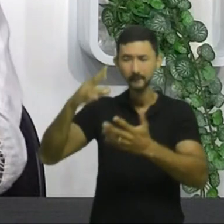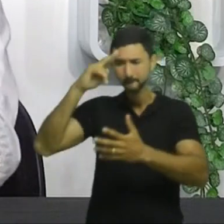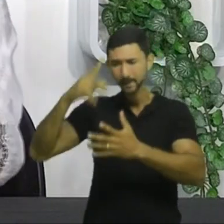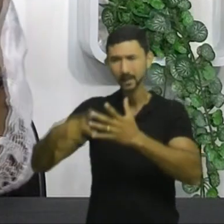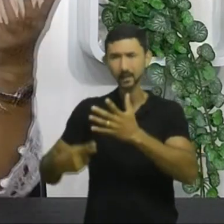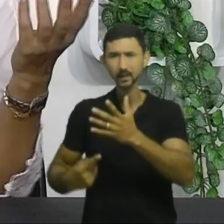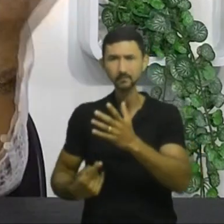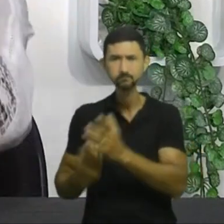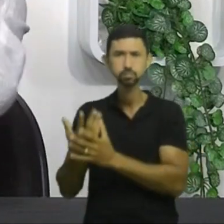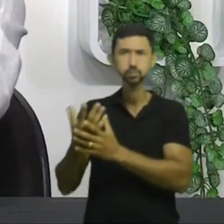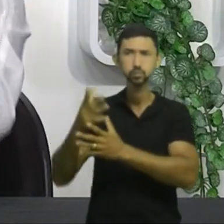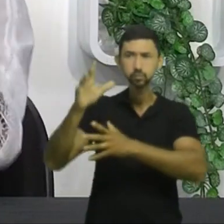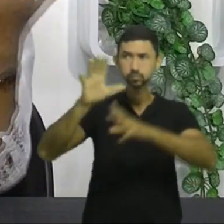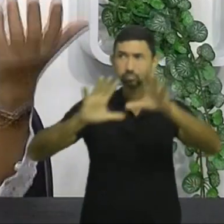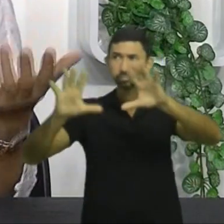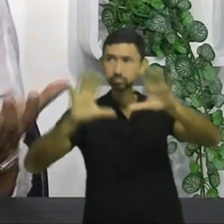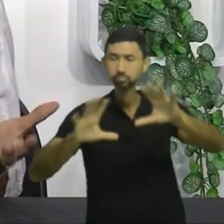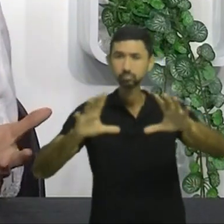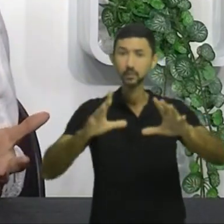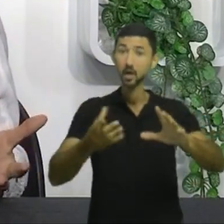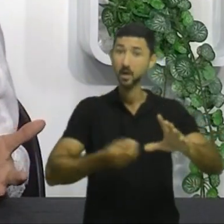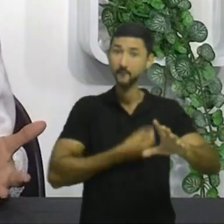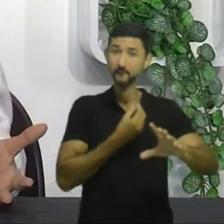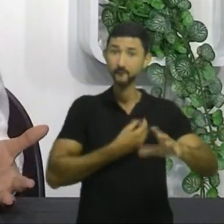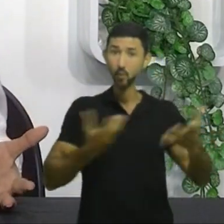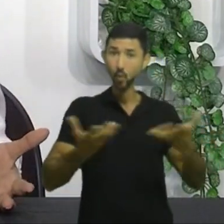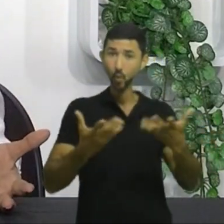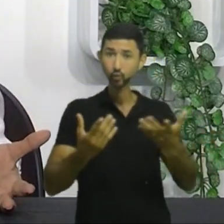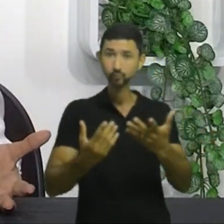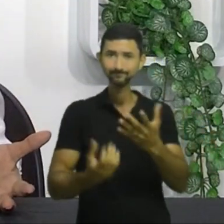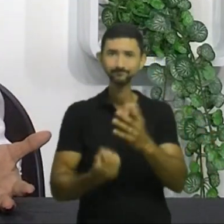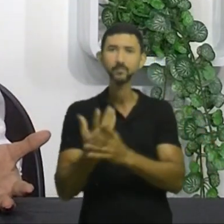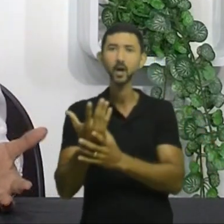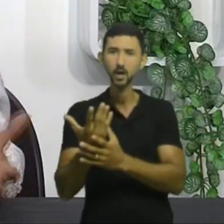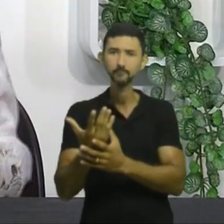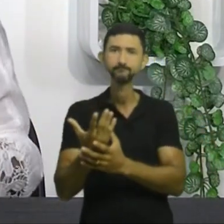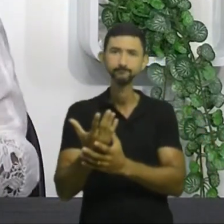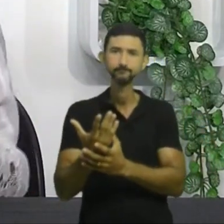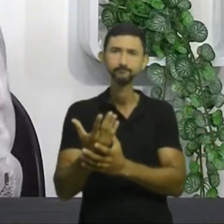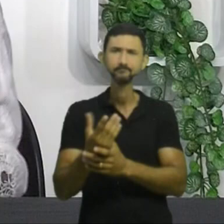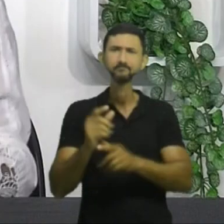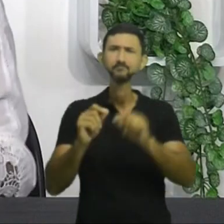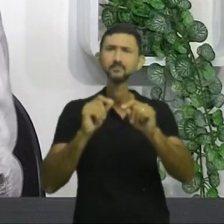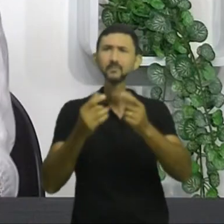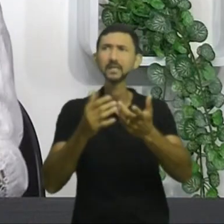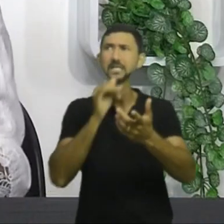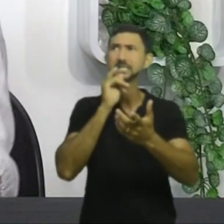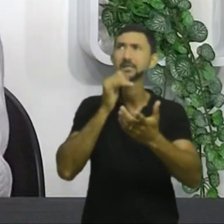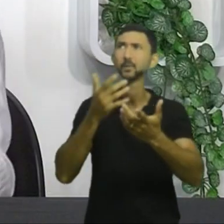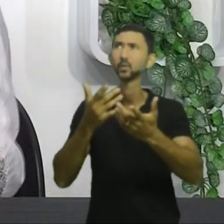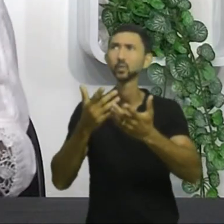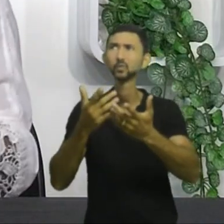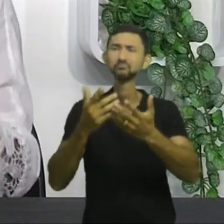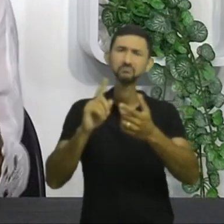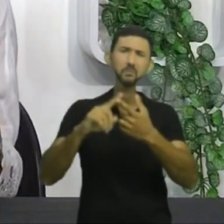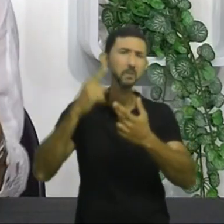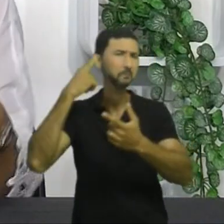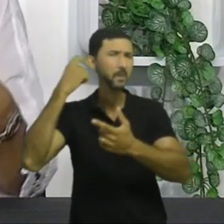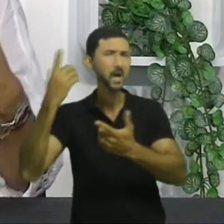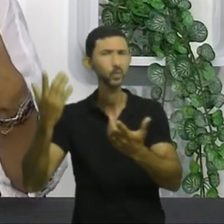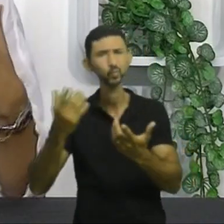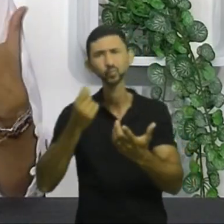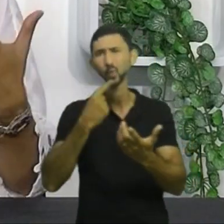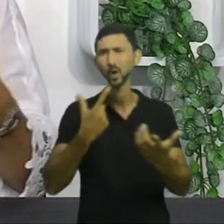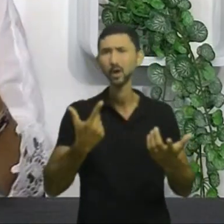que essa estrutura desse mundo que estamos vivendo produz, não é mesmo? Podem ser configurados como barulho, mas a gente